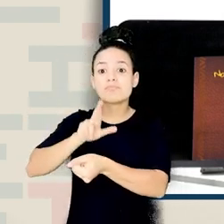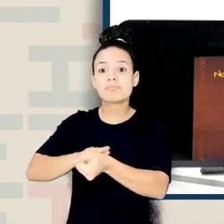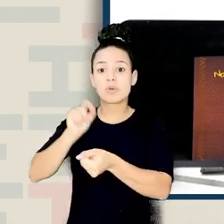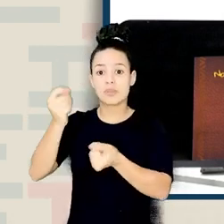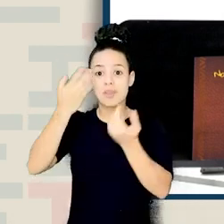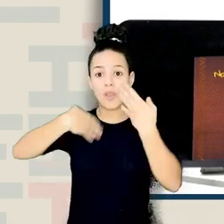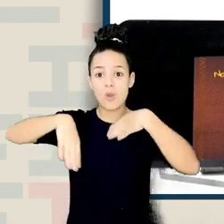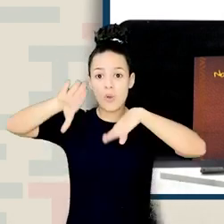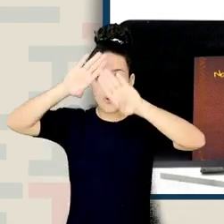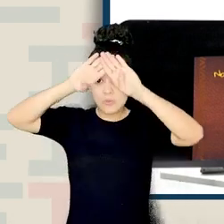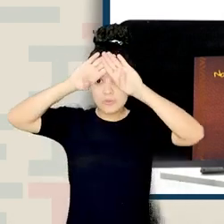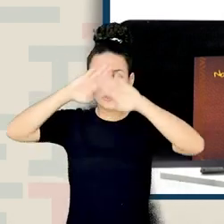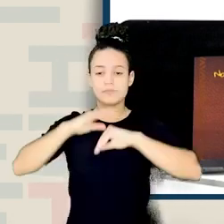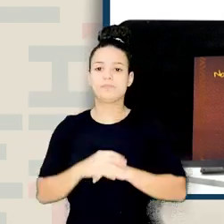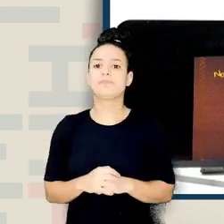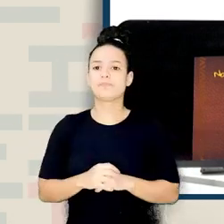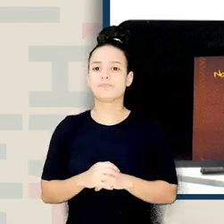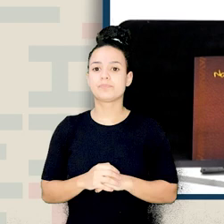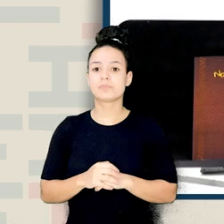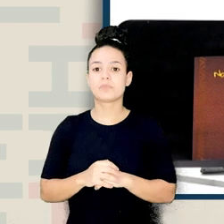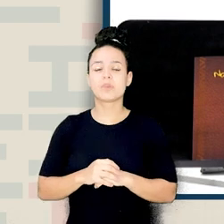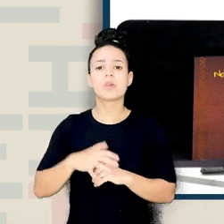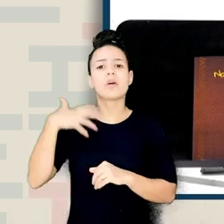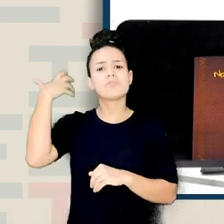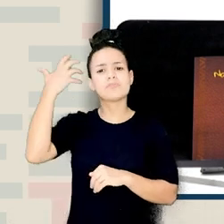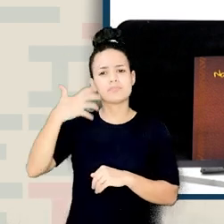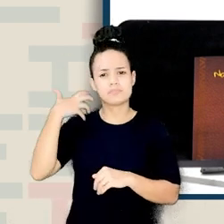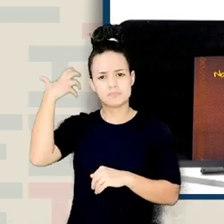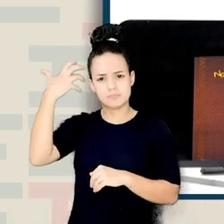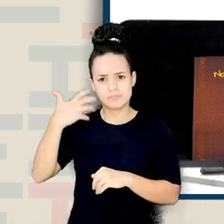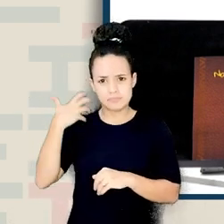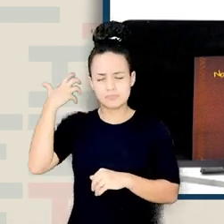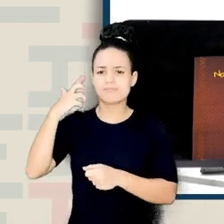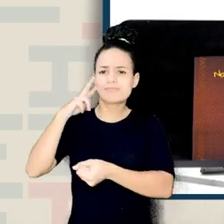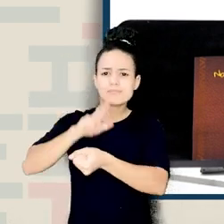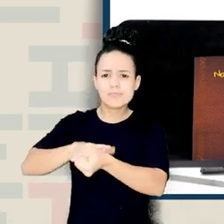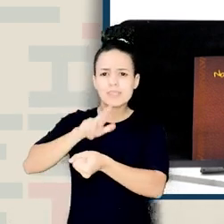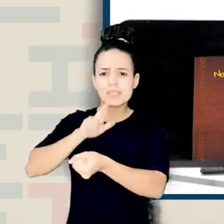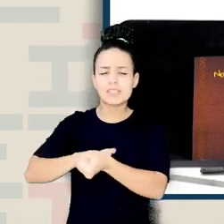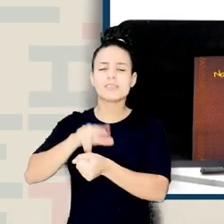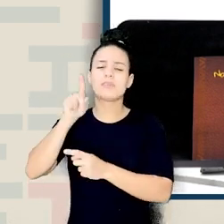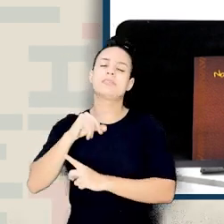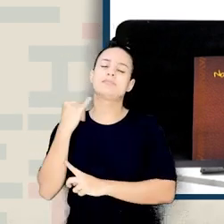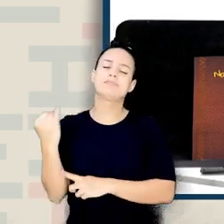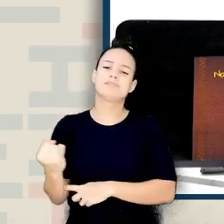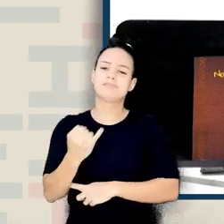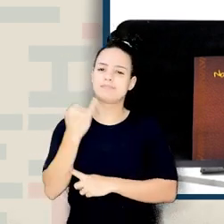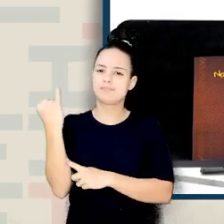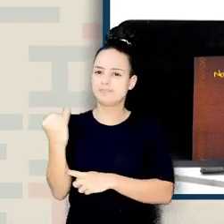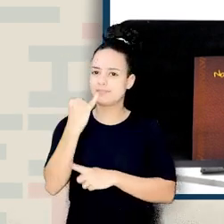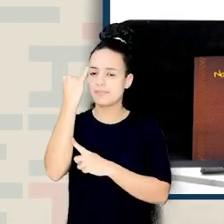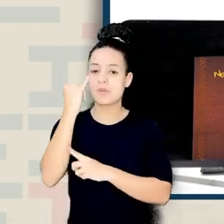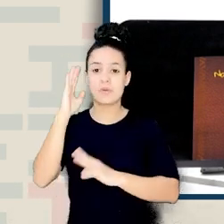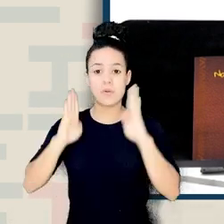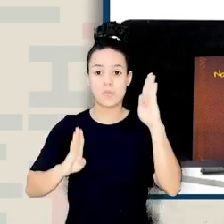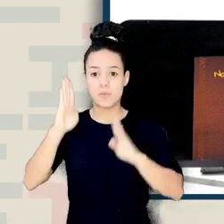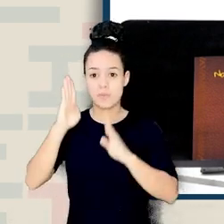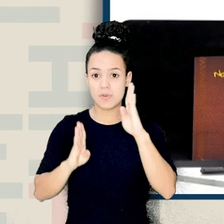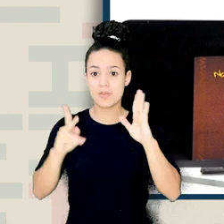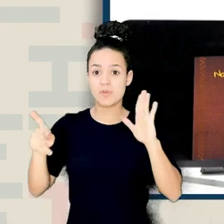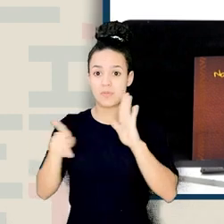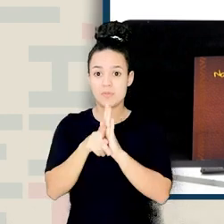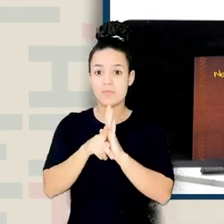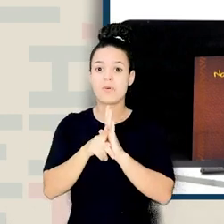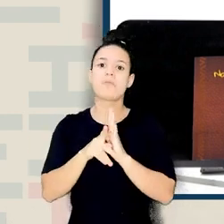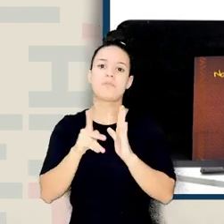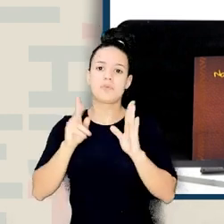aos orixás. Esses toques que são essenciais para determinados períodos dos ciclos carnavalescos